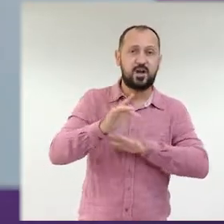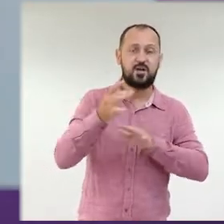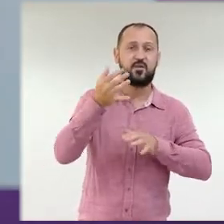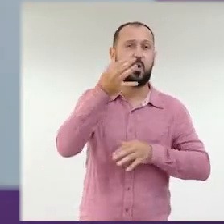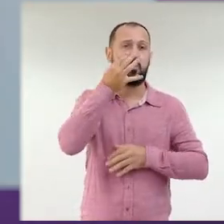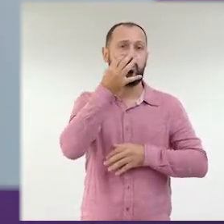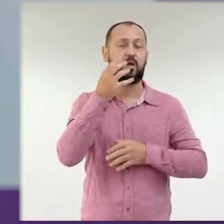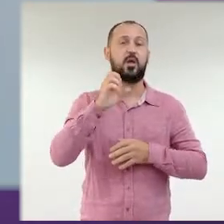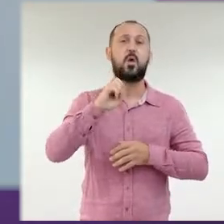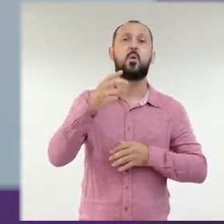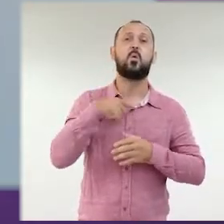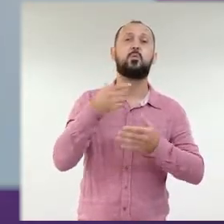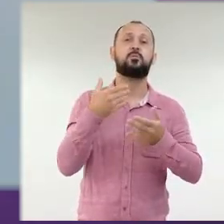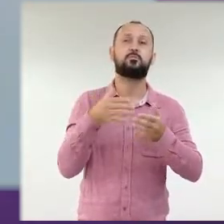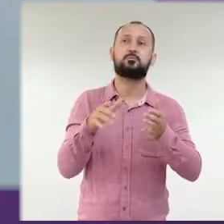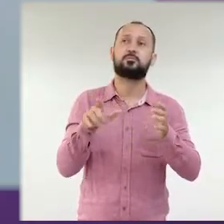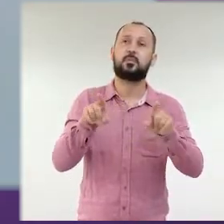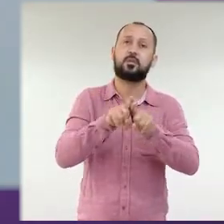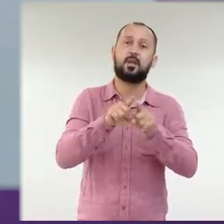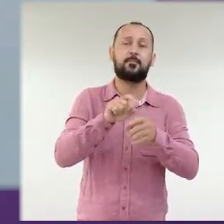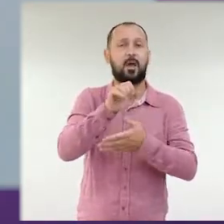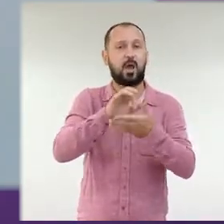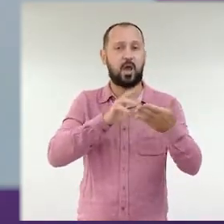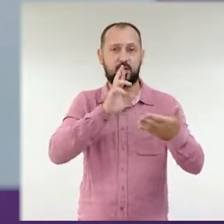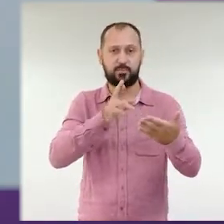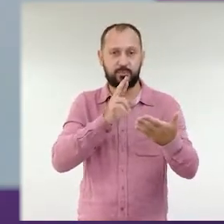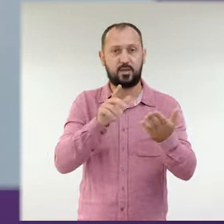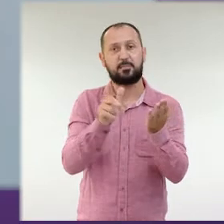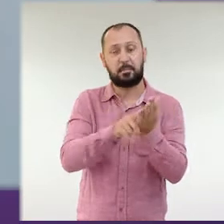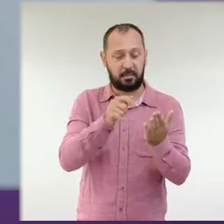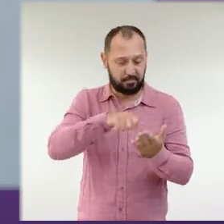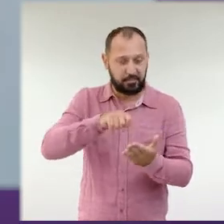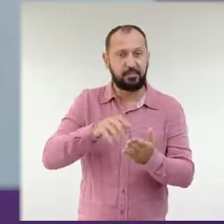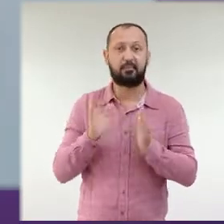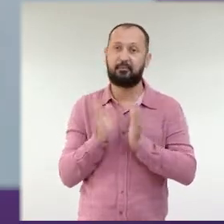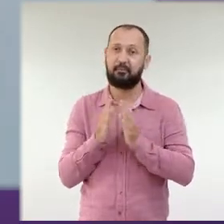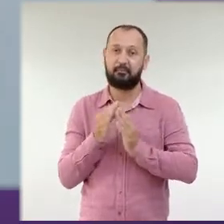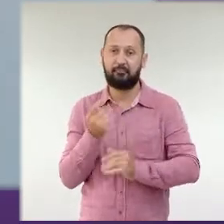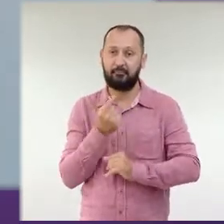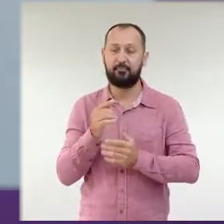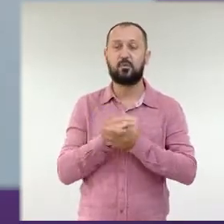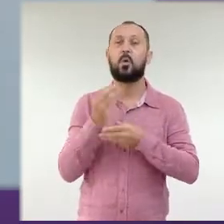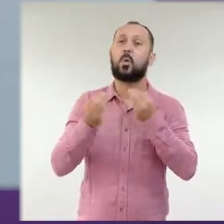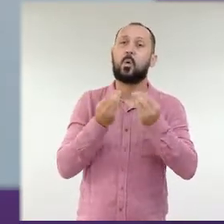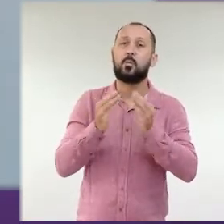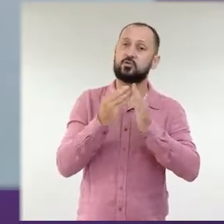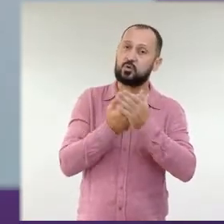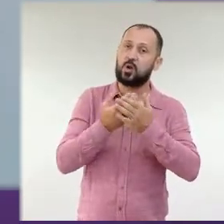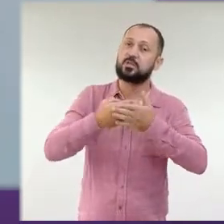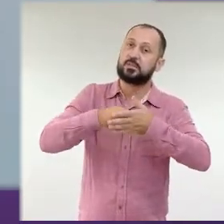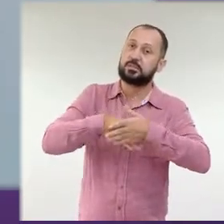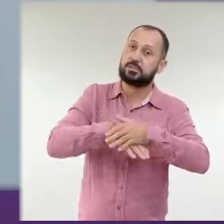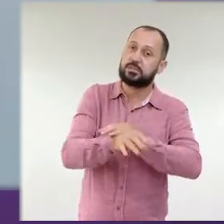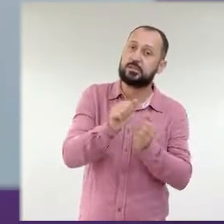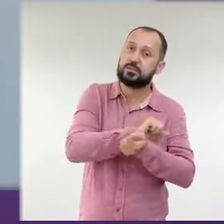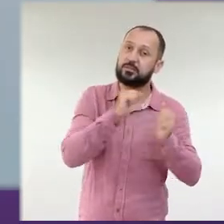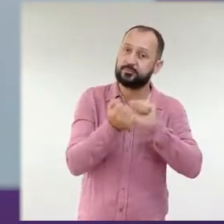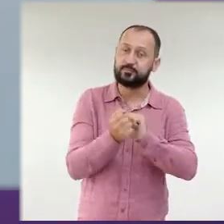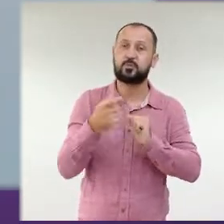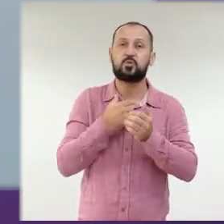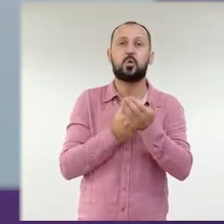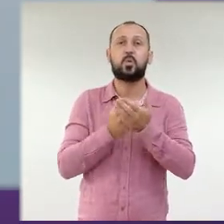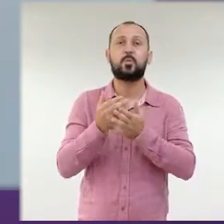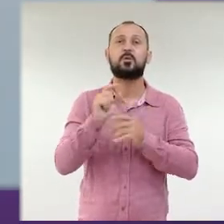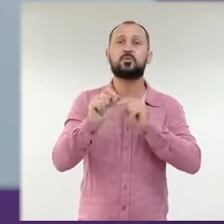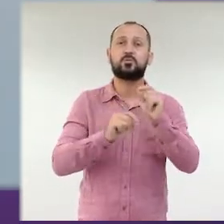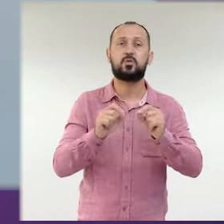mesmo para as atividades impressas, a escola teve que se adaptar. E qual foi esse tipo de adaptação? Nós iniciamos uma